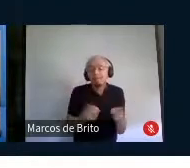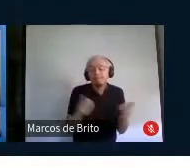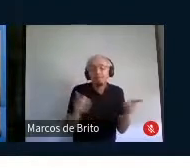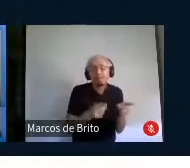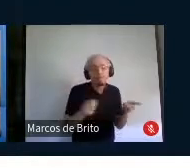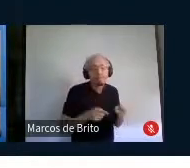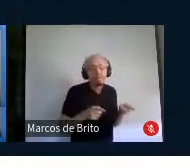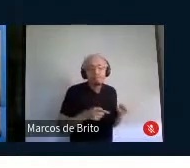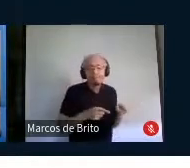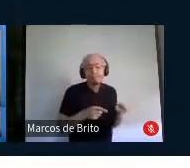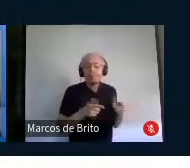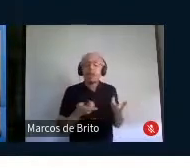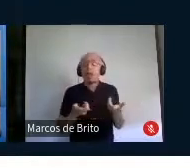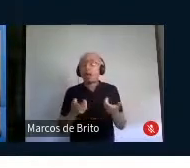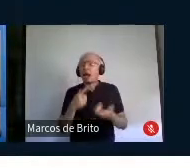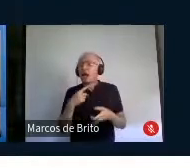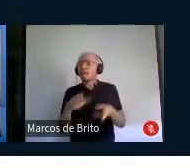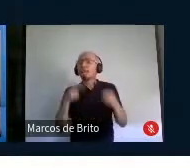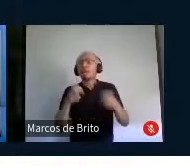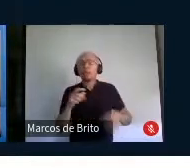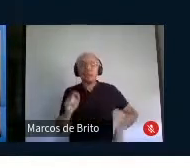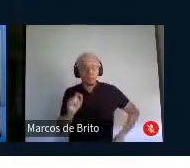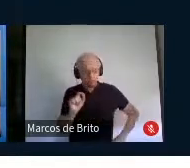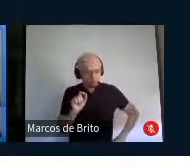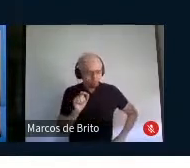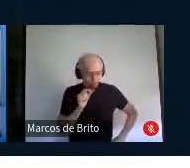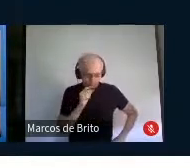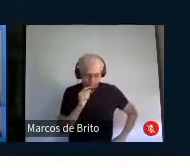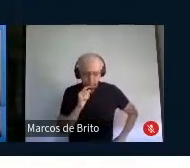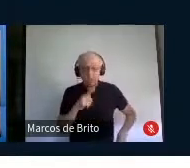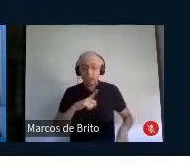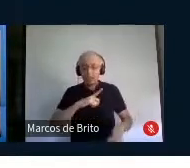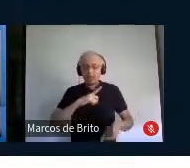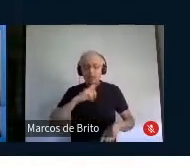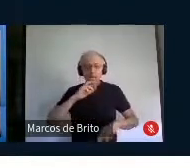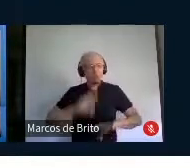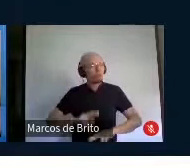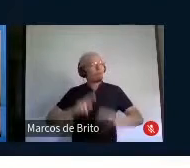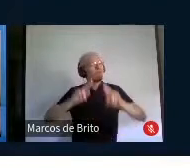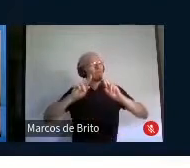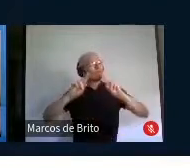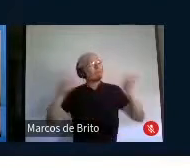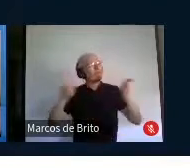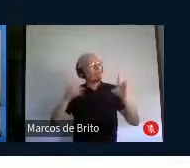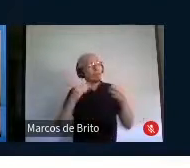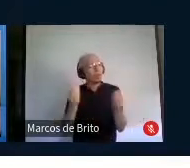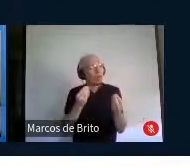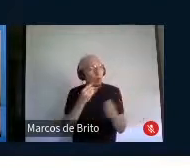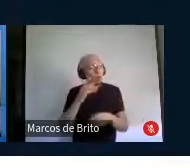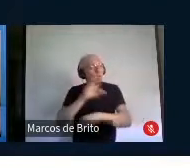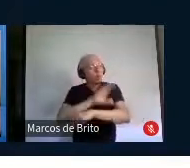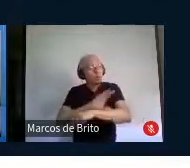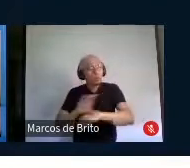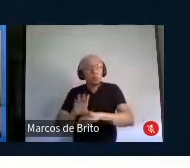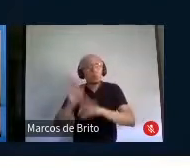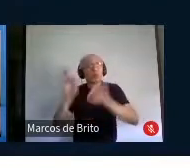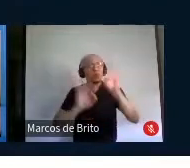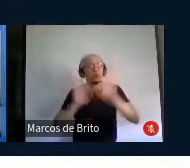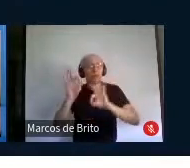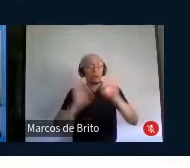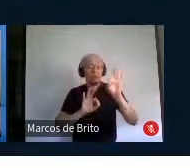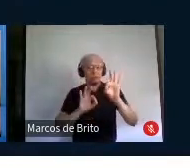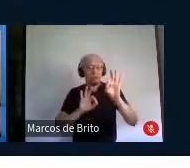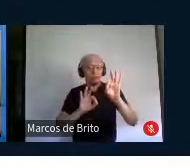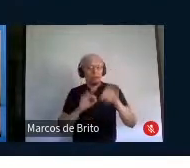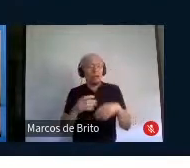nós percebemos aqui que existe uma enorme diversidade na forma como esses cursos são organizados,